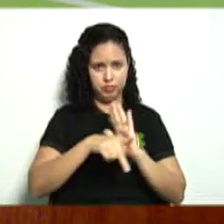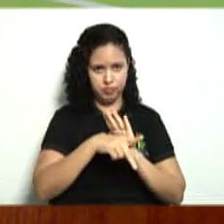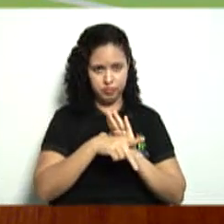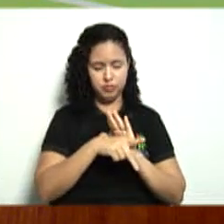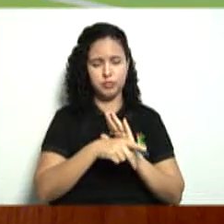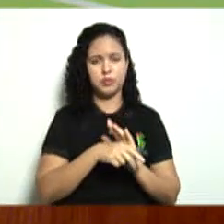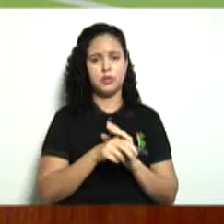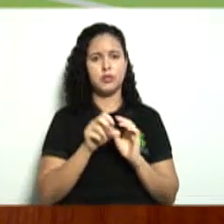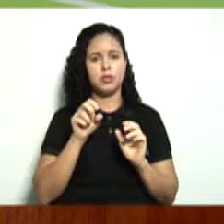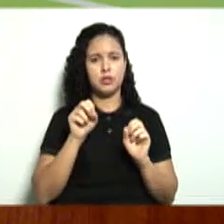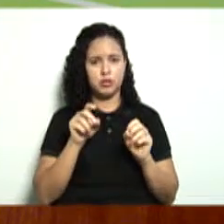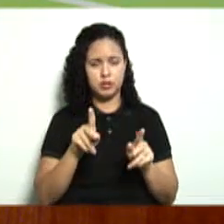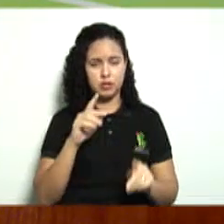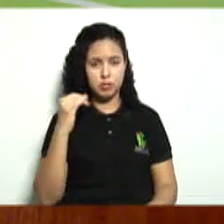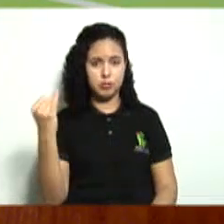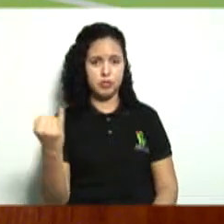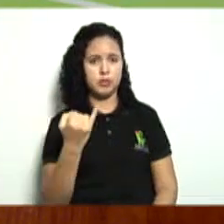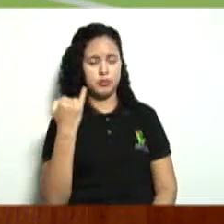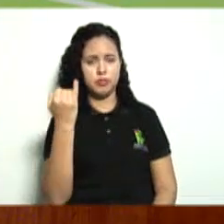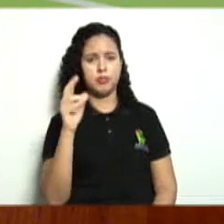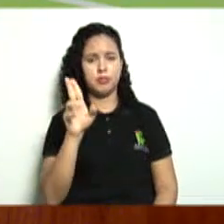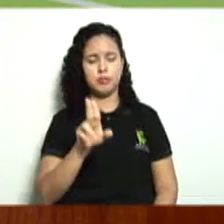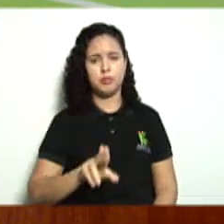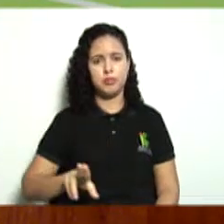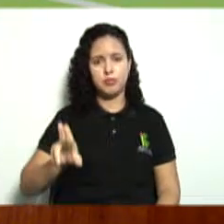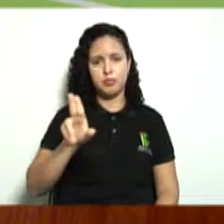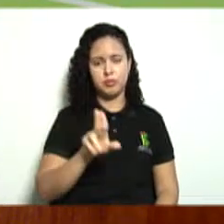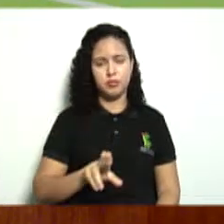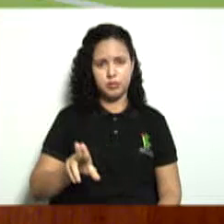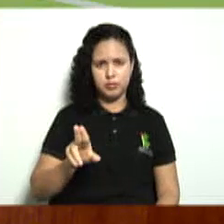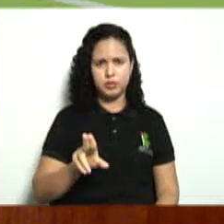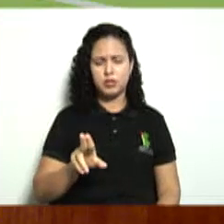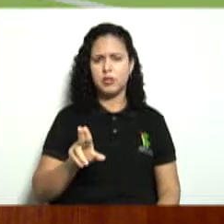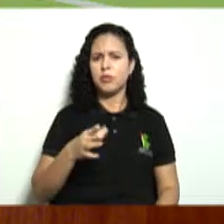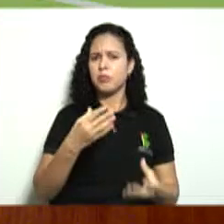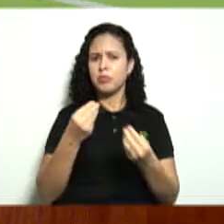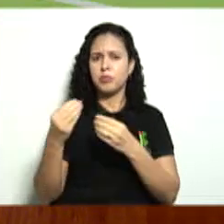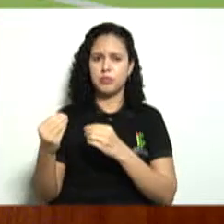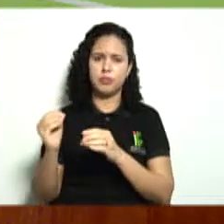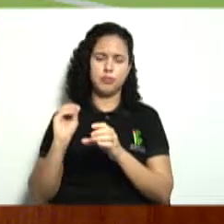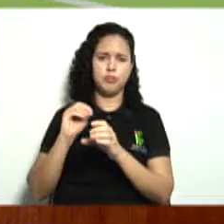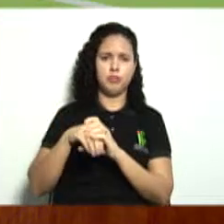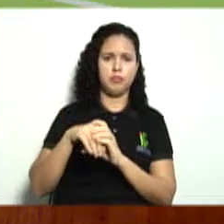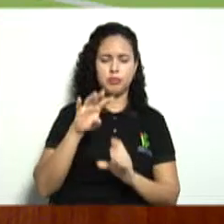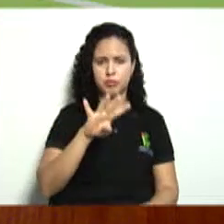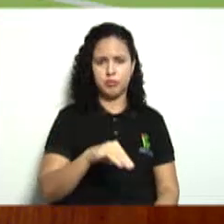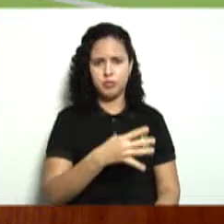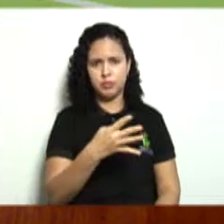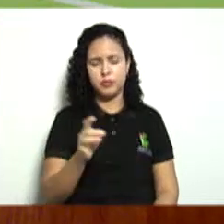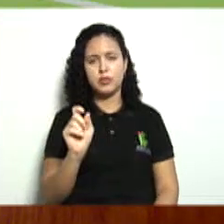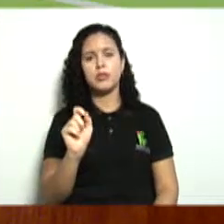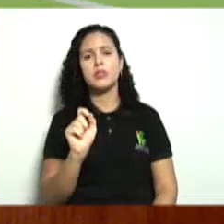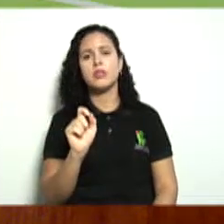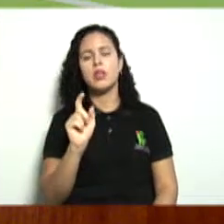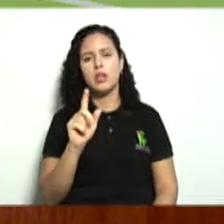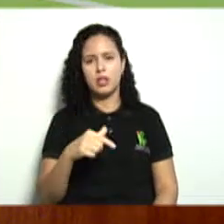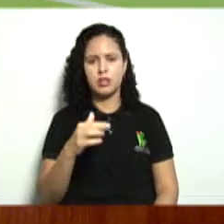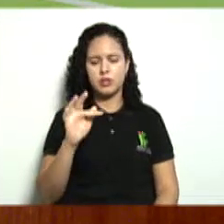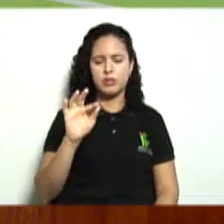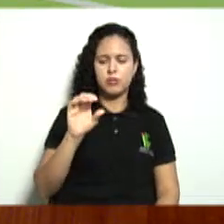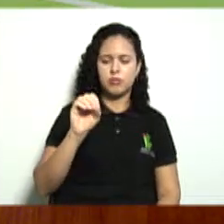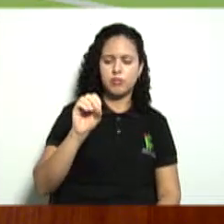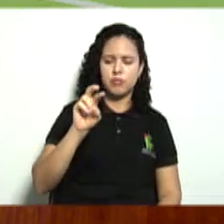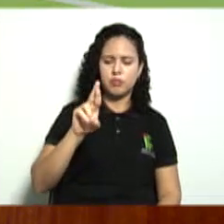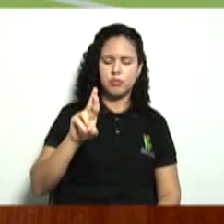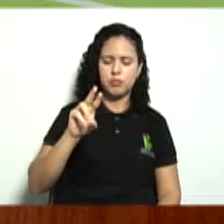é importante. E o que a gente utiliza muito no Excel? Sabe dessa, Luiz? O que a gente utiliza muito no Excel? São as fórmulas, né? Com